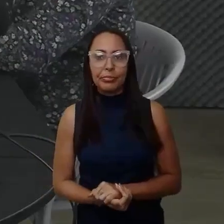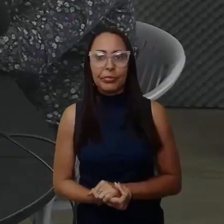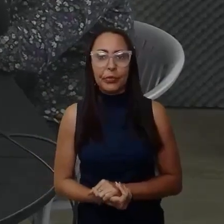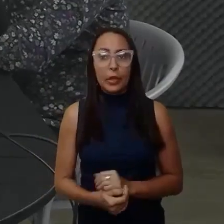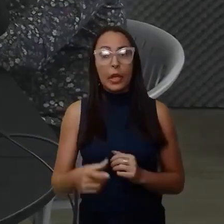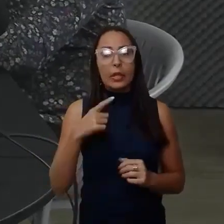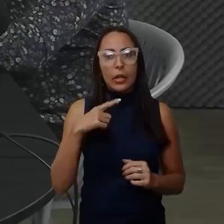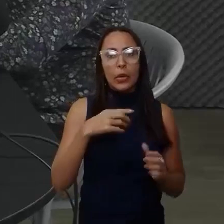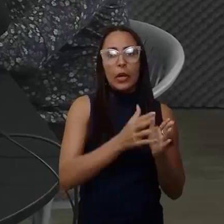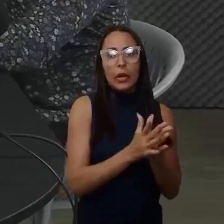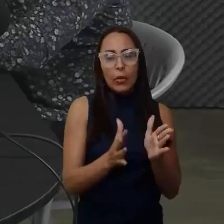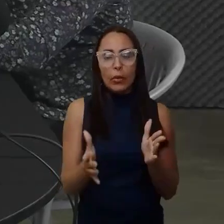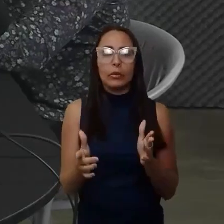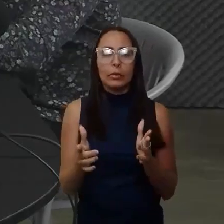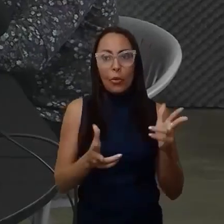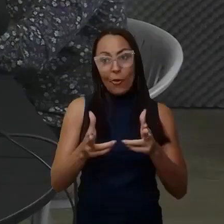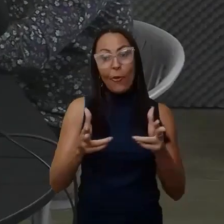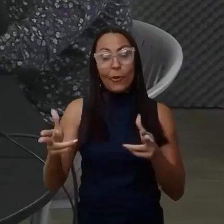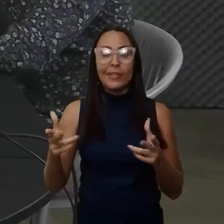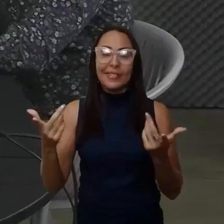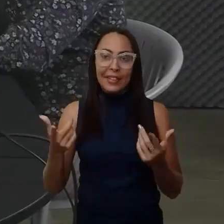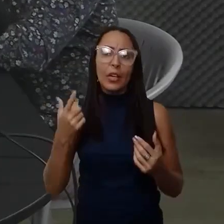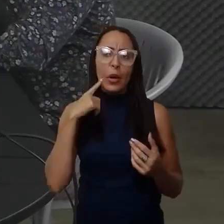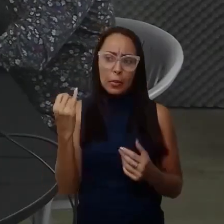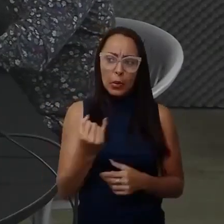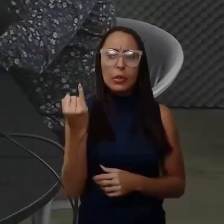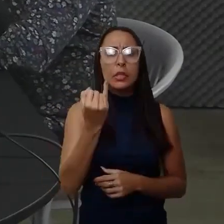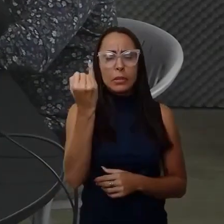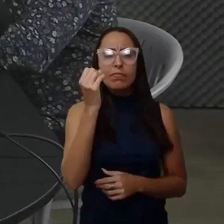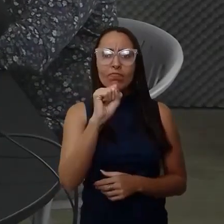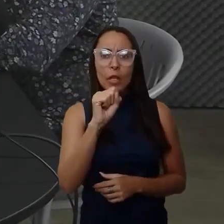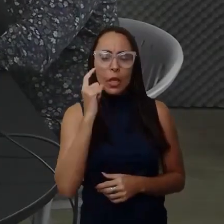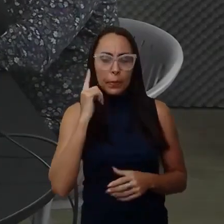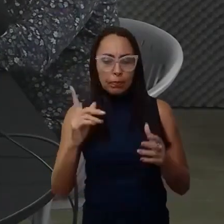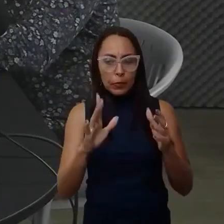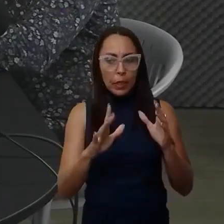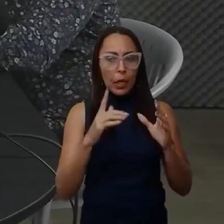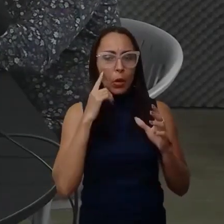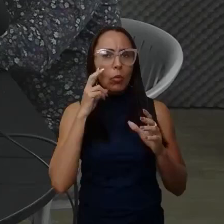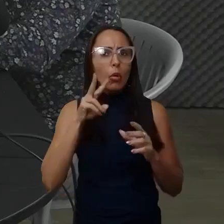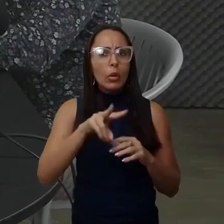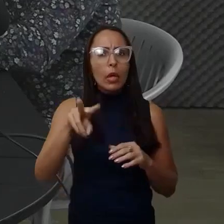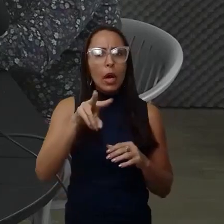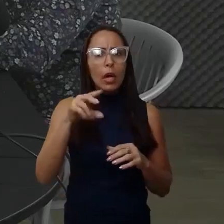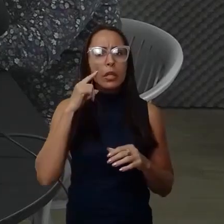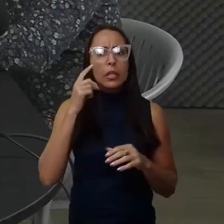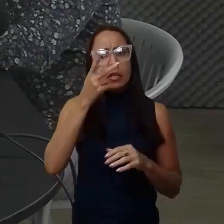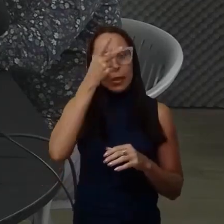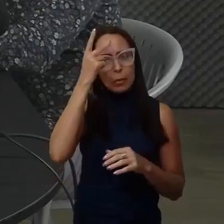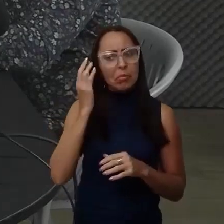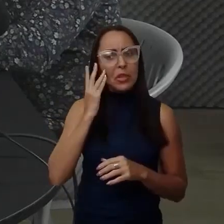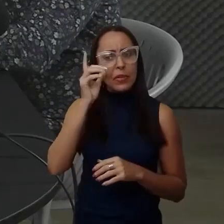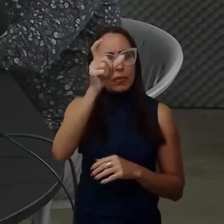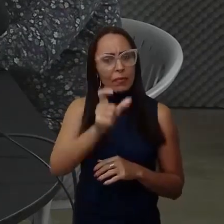um recorte. E que eu acho fundamental, assim, o documentário, ele é um olhar de quem está fazendo,